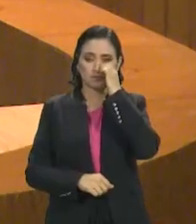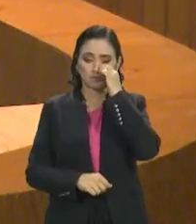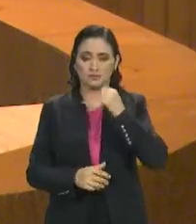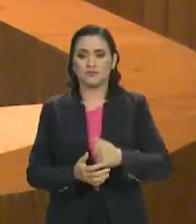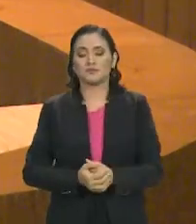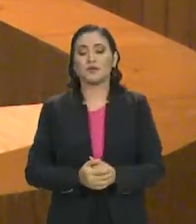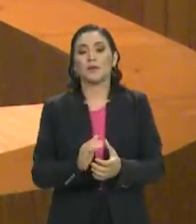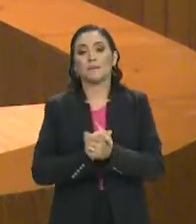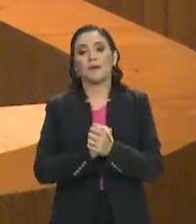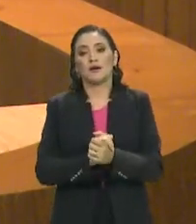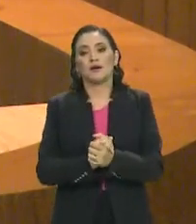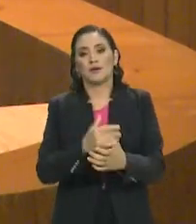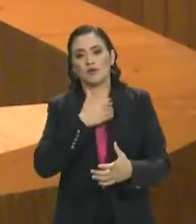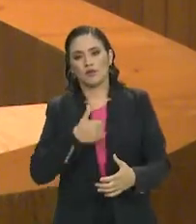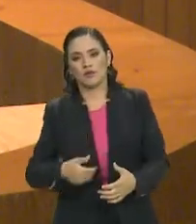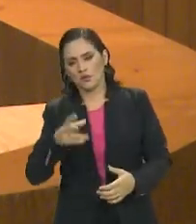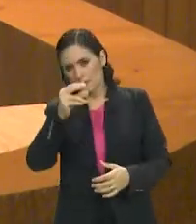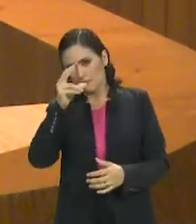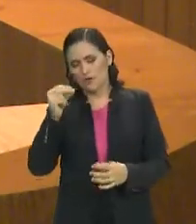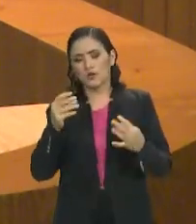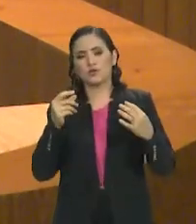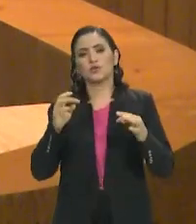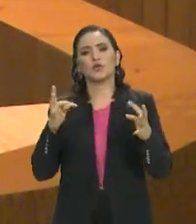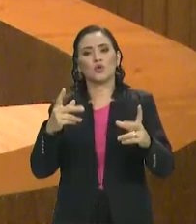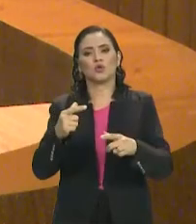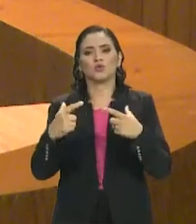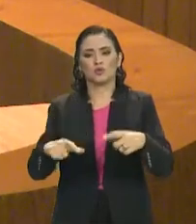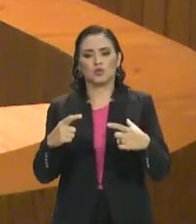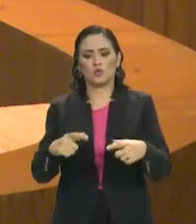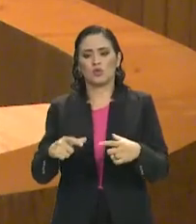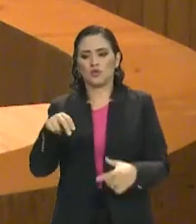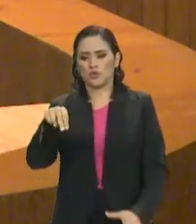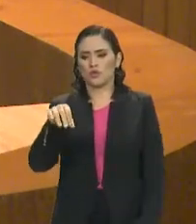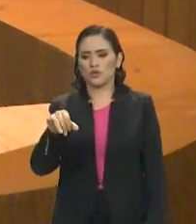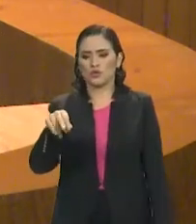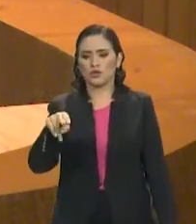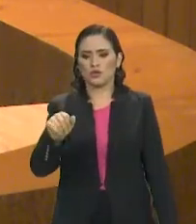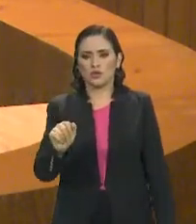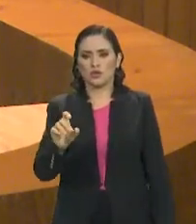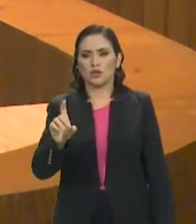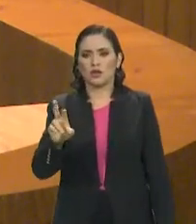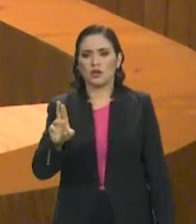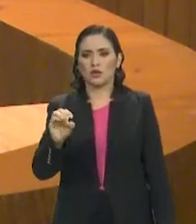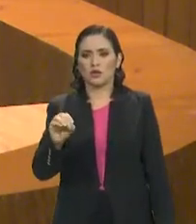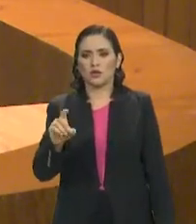ao prefeito e a todos da cidade de Nina Rodrigues pela a